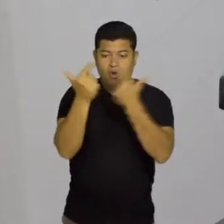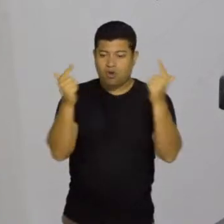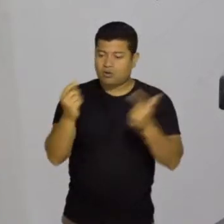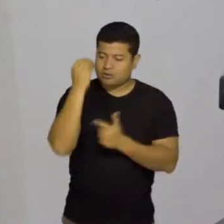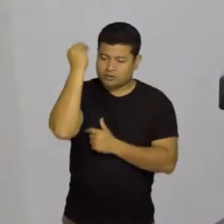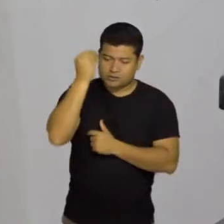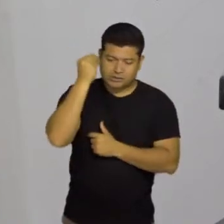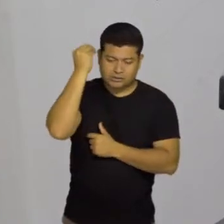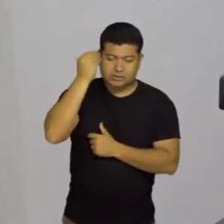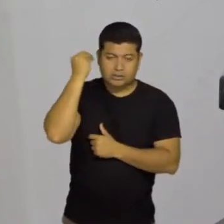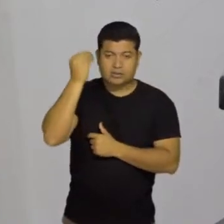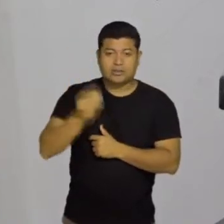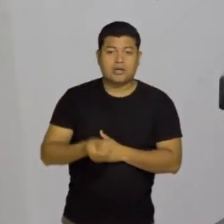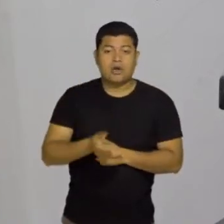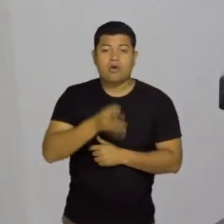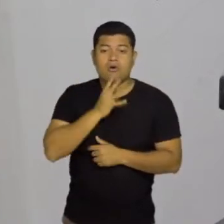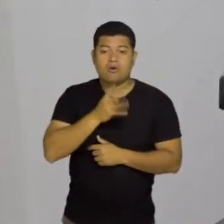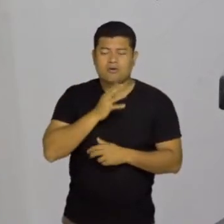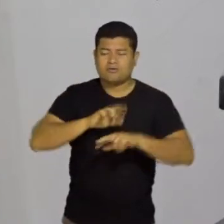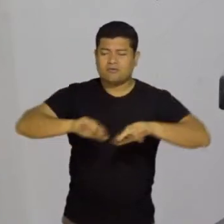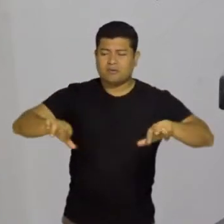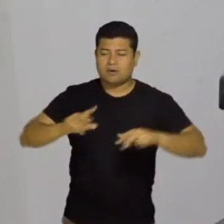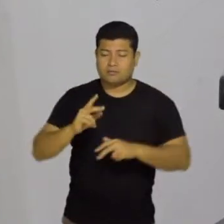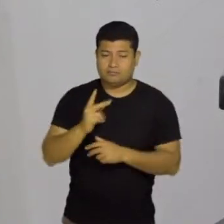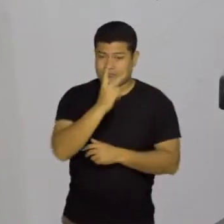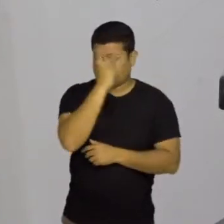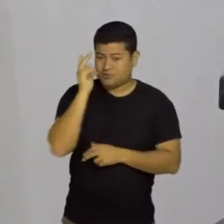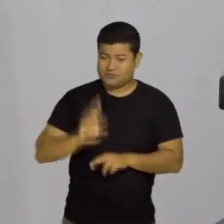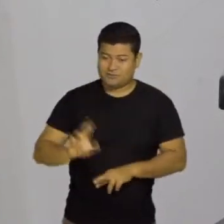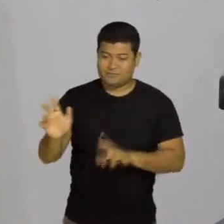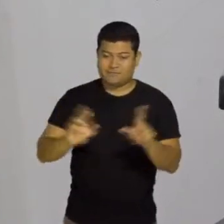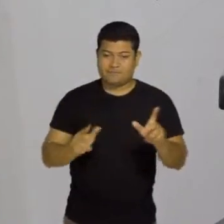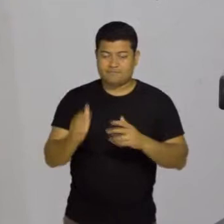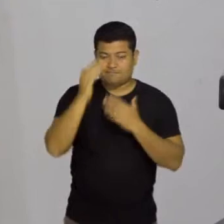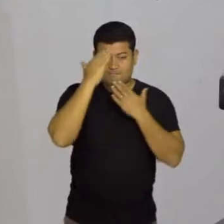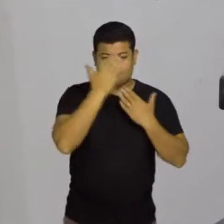e conhecer novas pessoas. É isso. Muito obrigada.